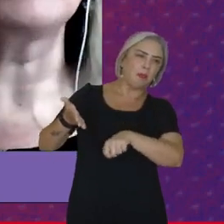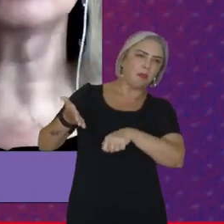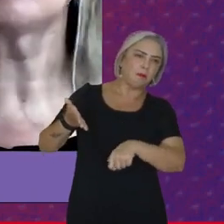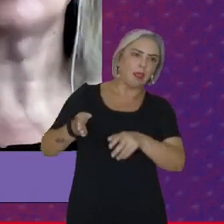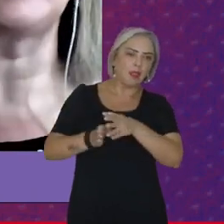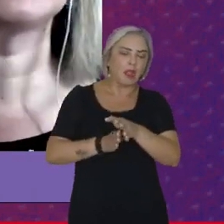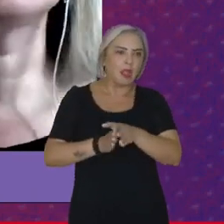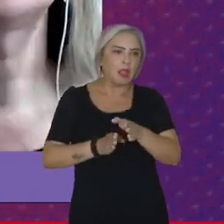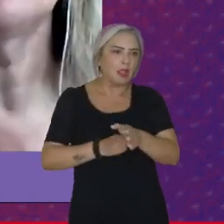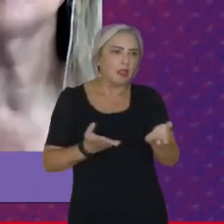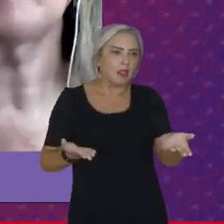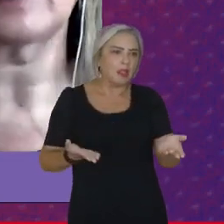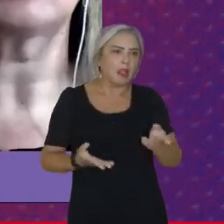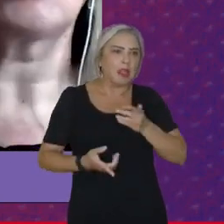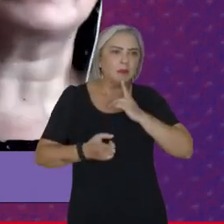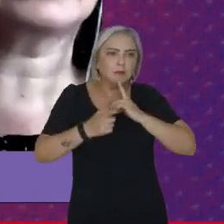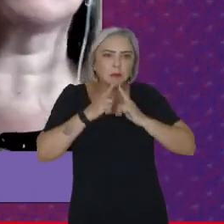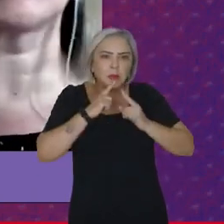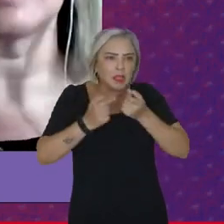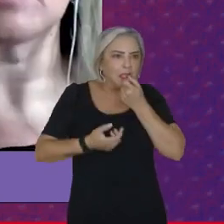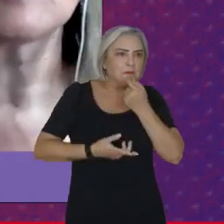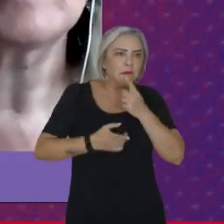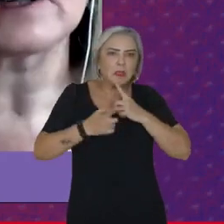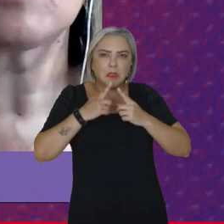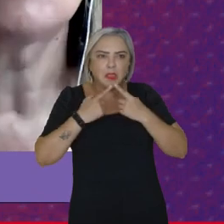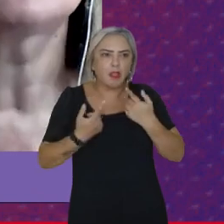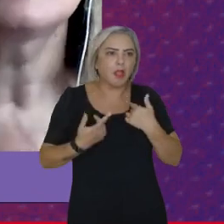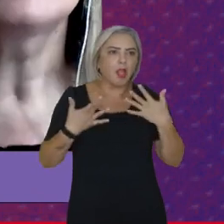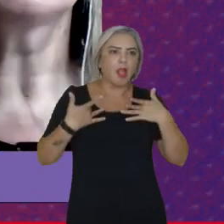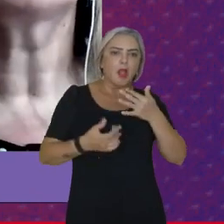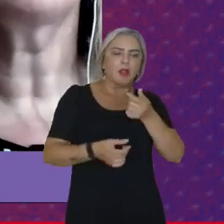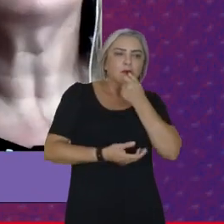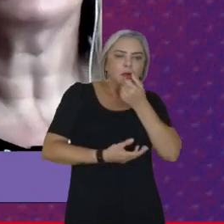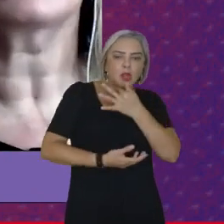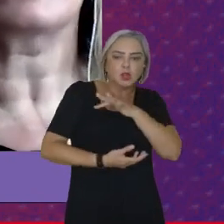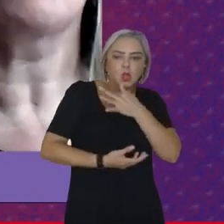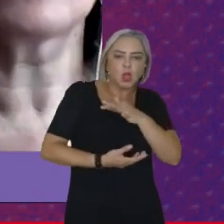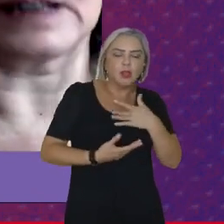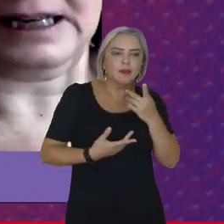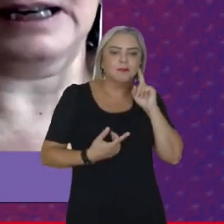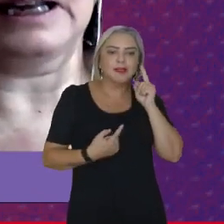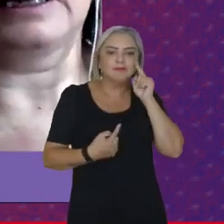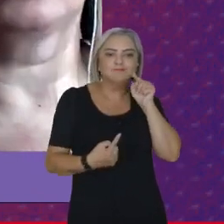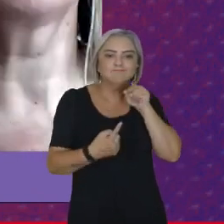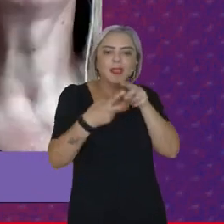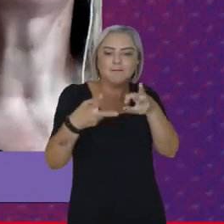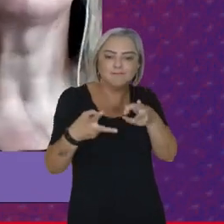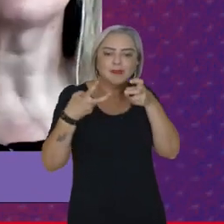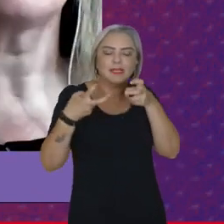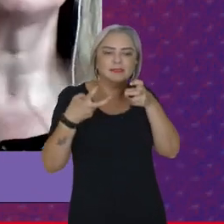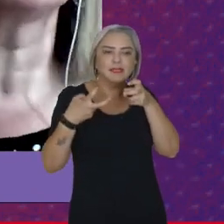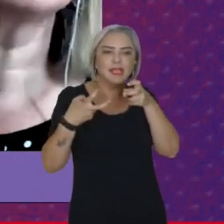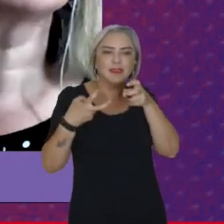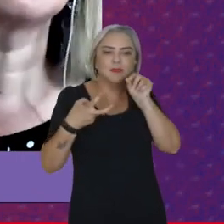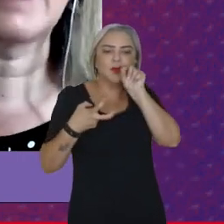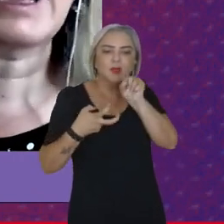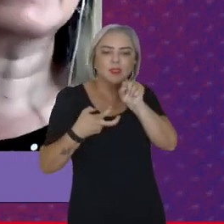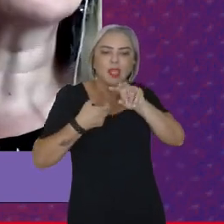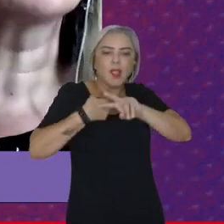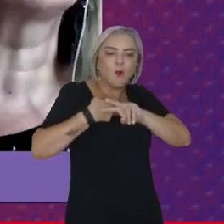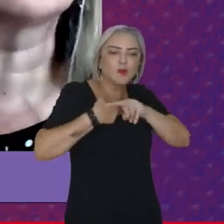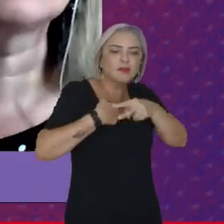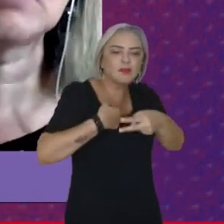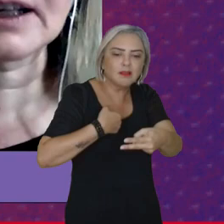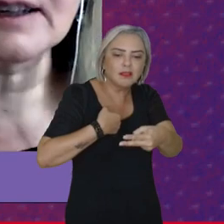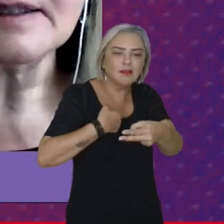para que tome antidepressivos, para que tome analgésicos para as dores, e não se vai na causa do que